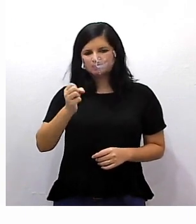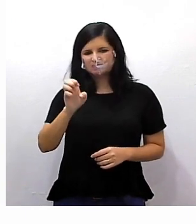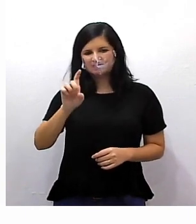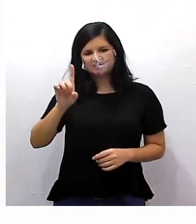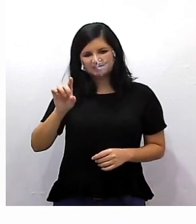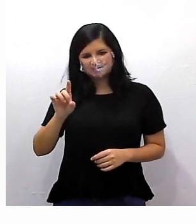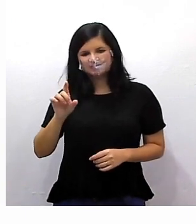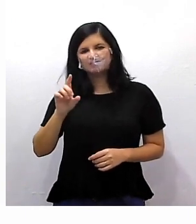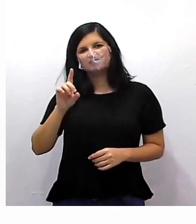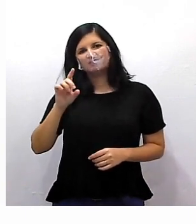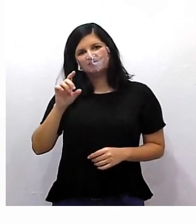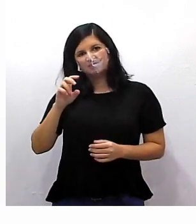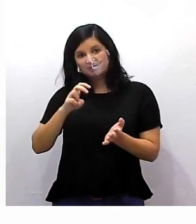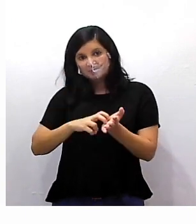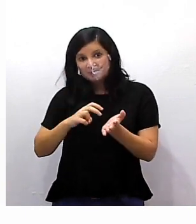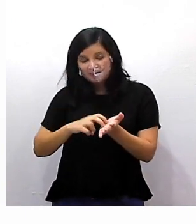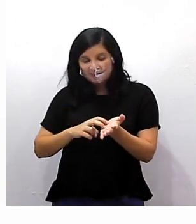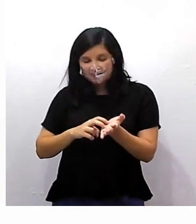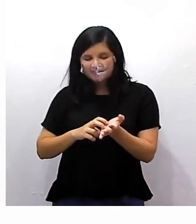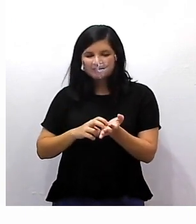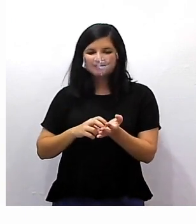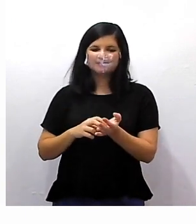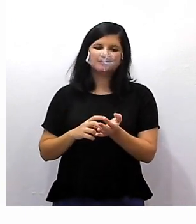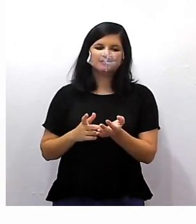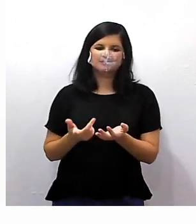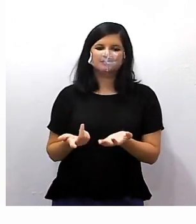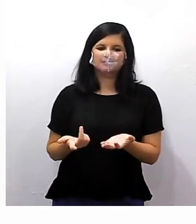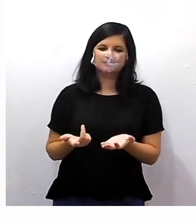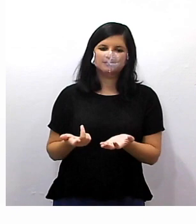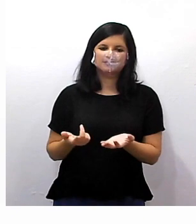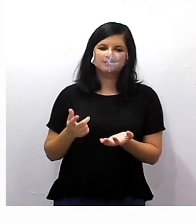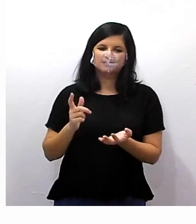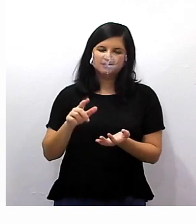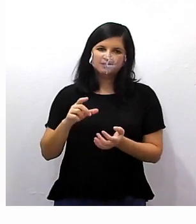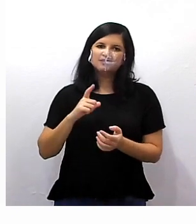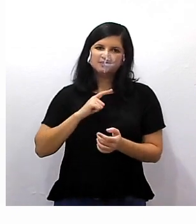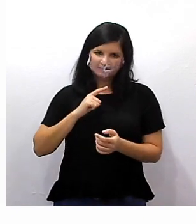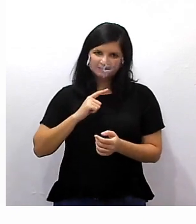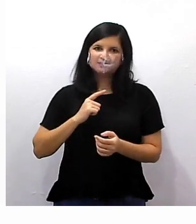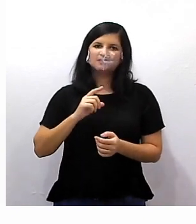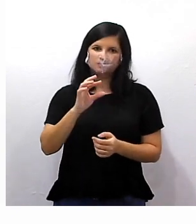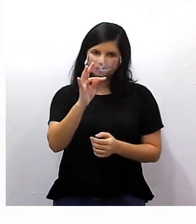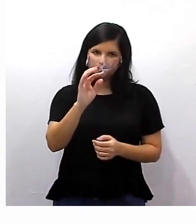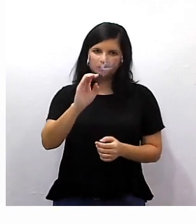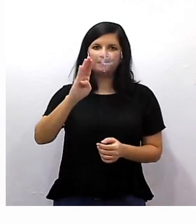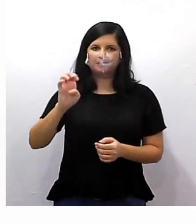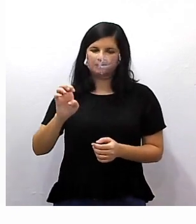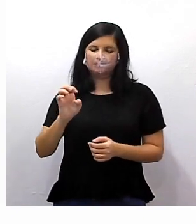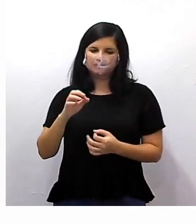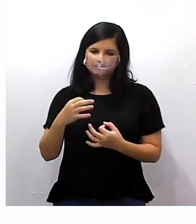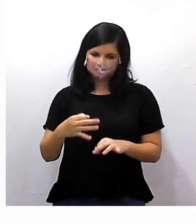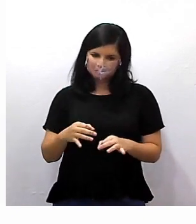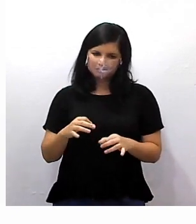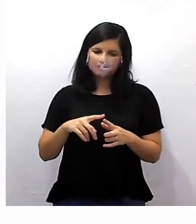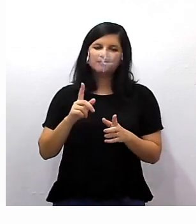up late in the morning. She is used to getting up late in the morning. A gente tem a presença do verbo to be e o verbo principal, que é o get,